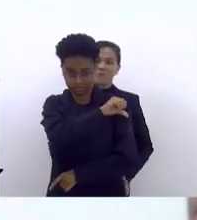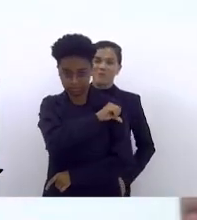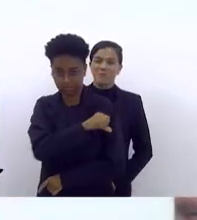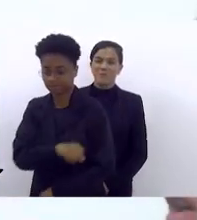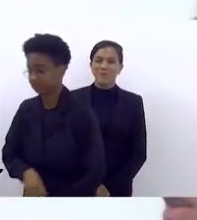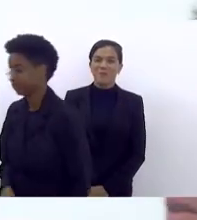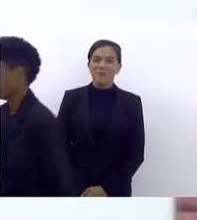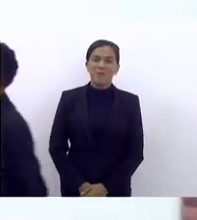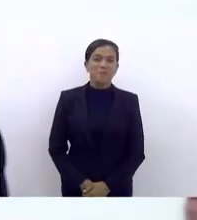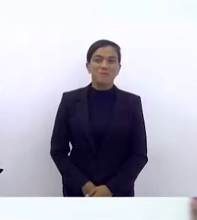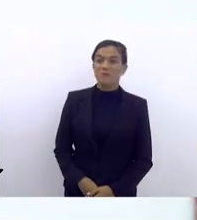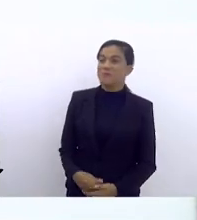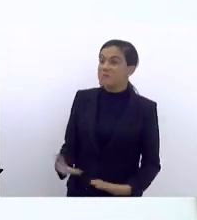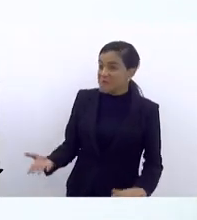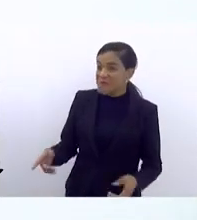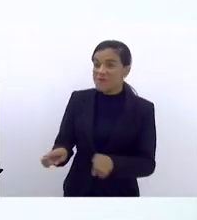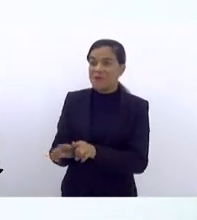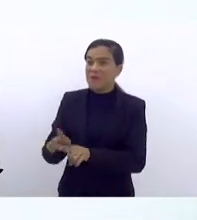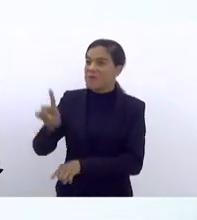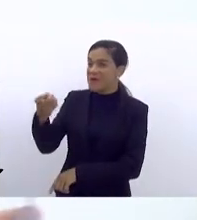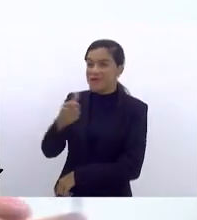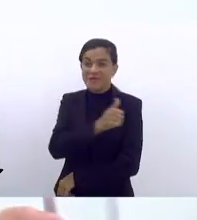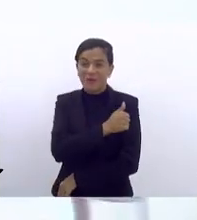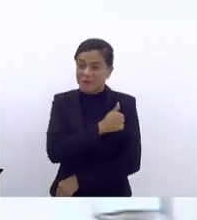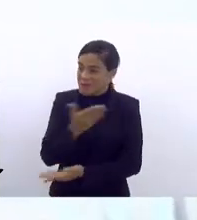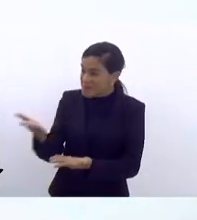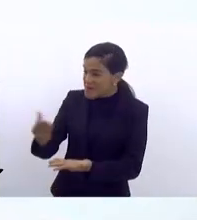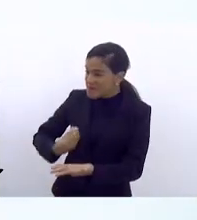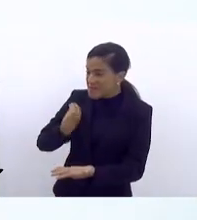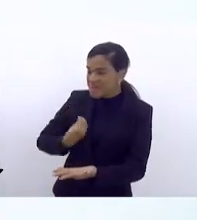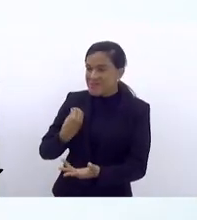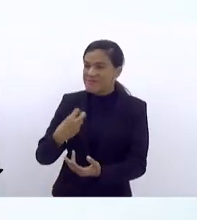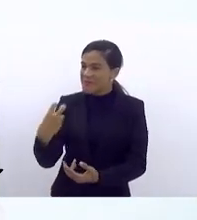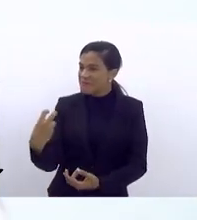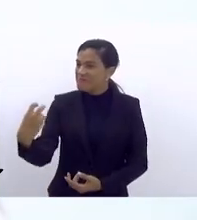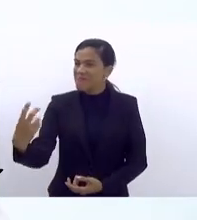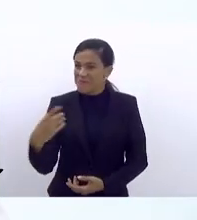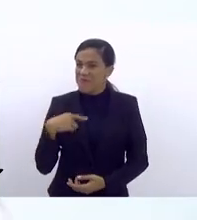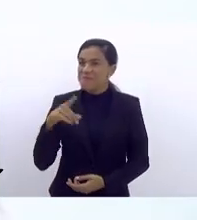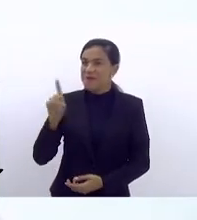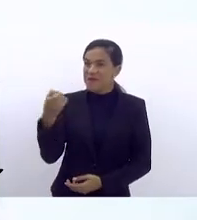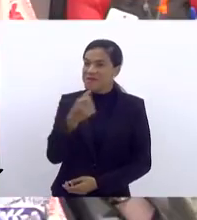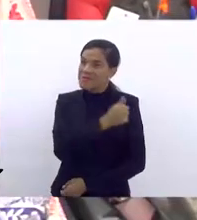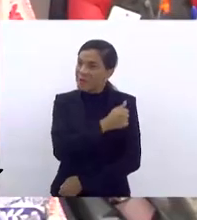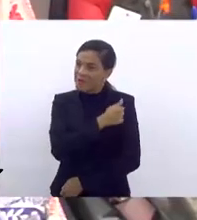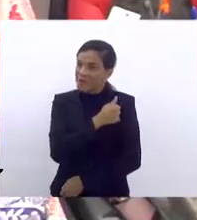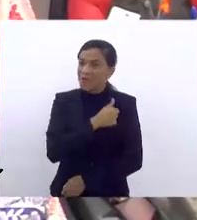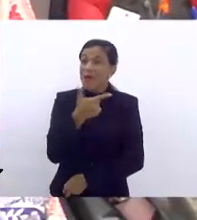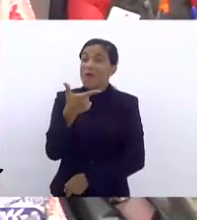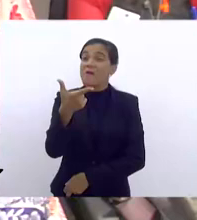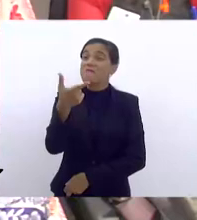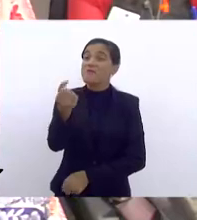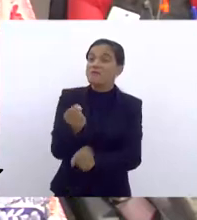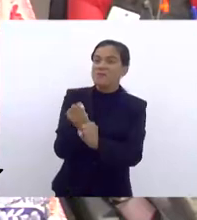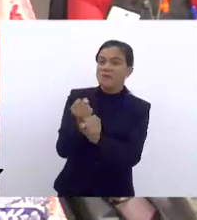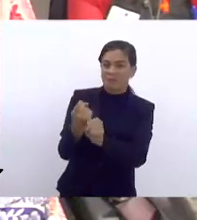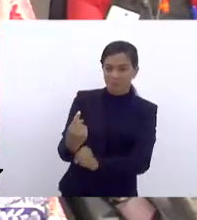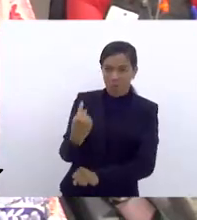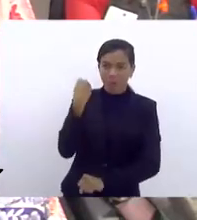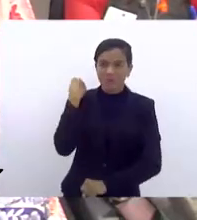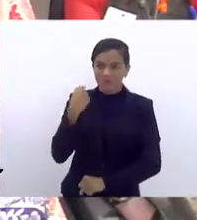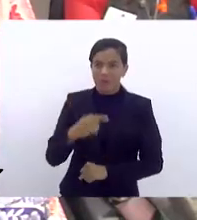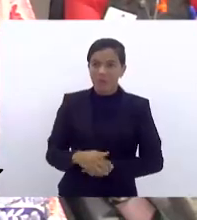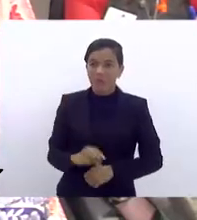ensino médio fui professor universitário inclusive tem uma ex-aluna minha aqui presente foi minha aluna na faculdade há 20 anos atrás e